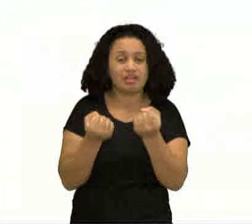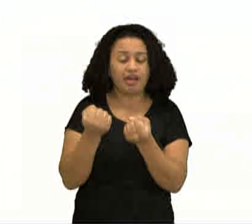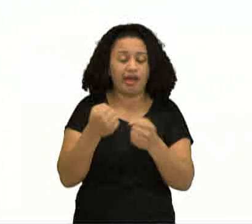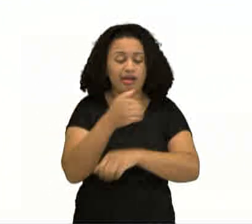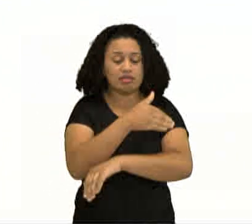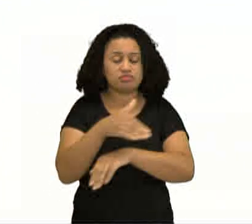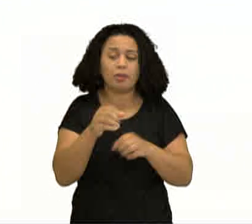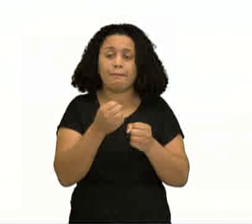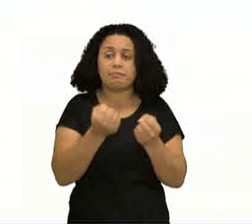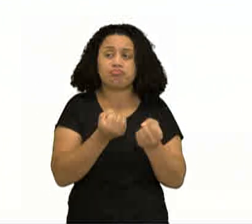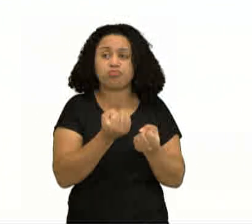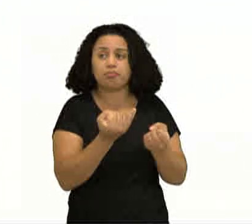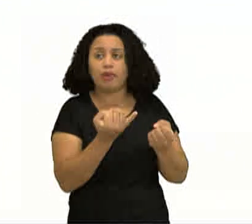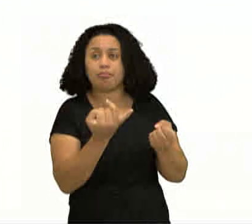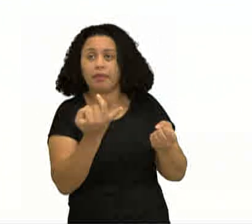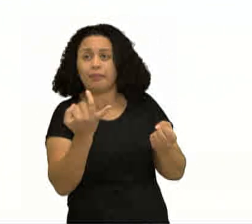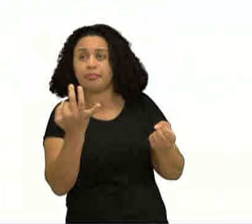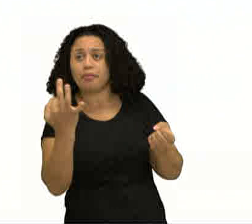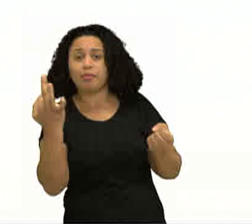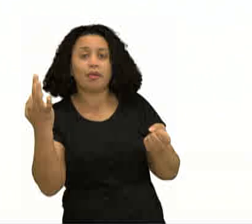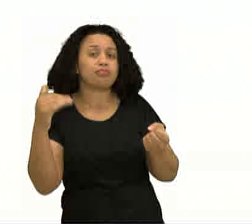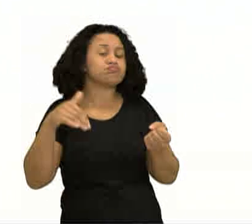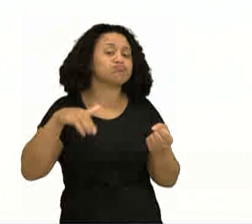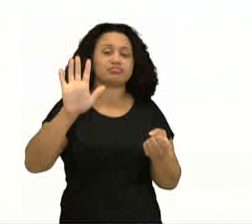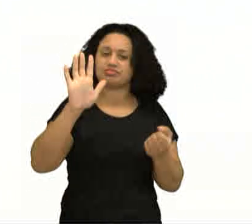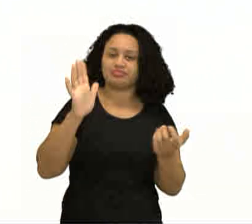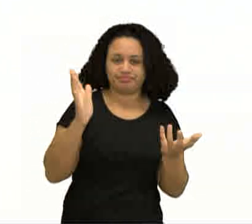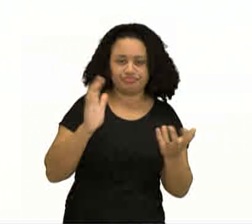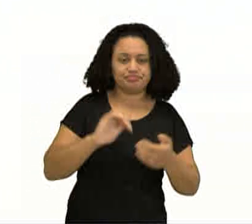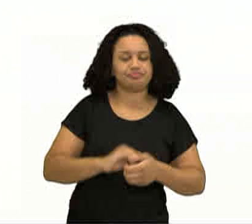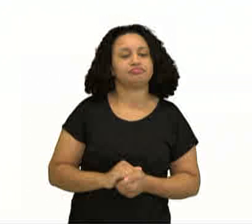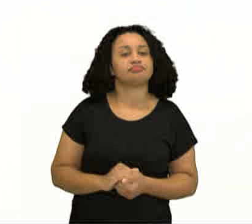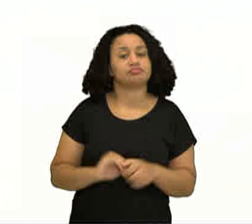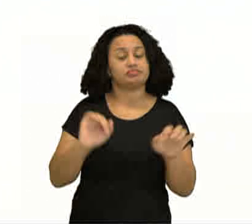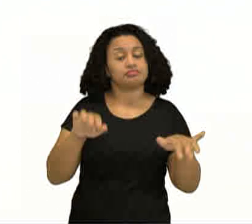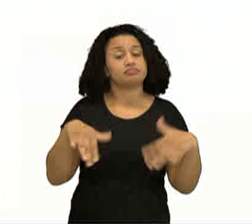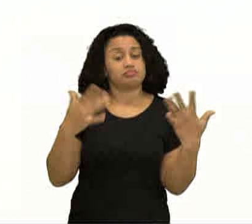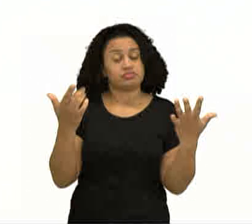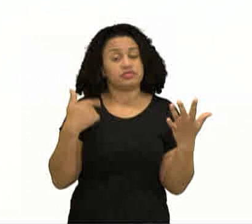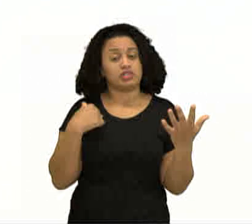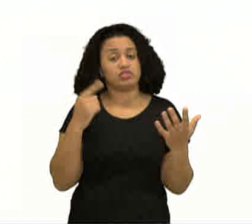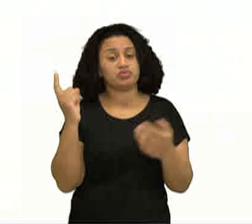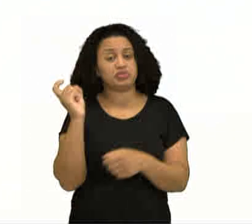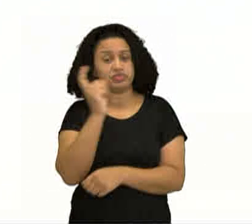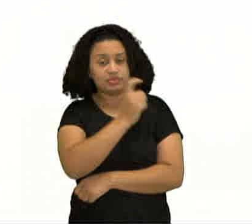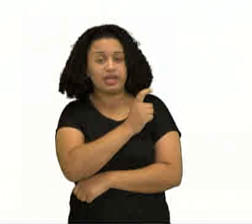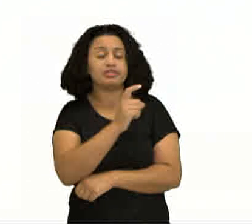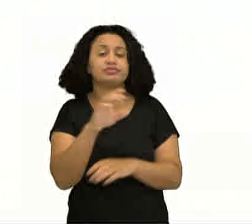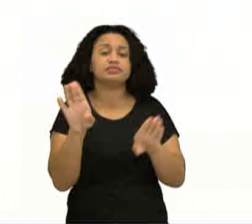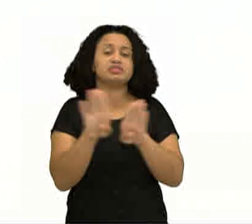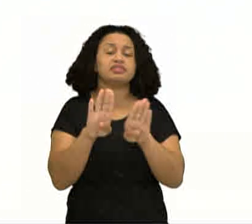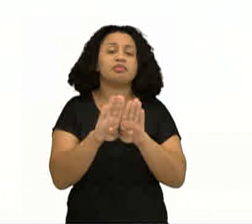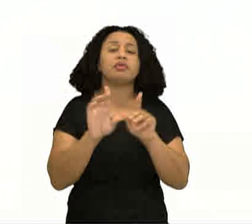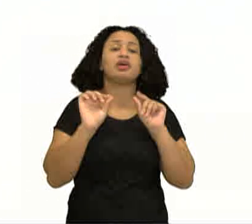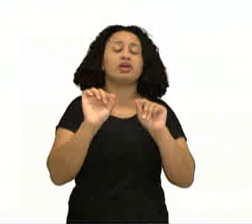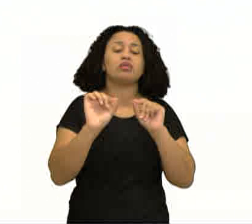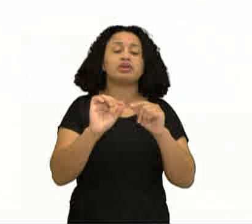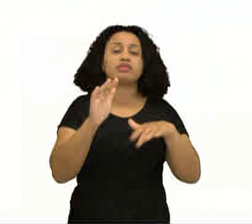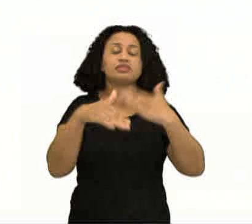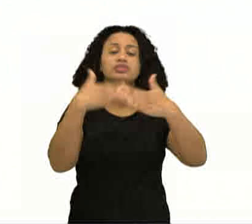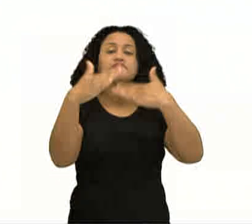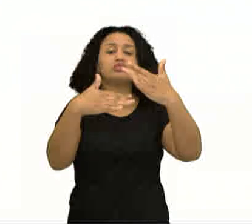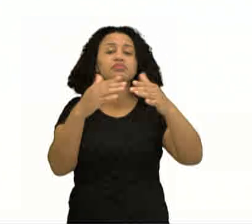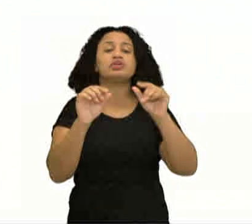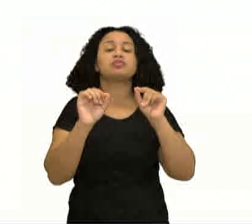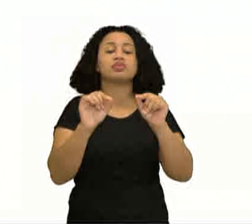aumentasse gradativamente o número de carros. Uma das grandes dificuldades é o desenvolvimento